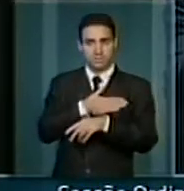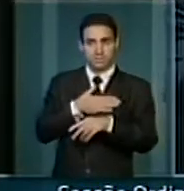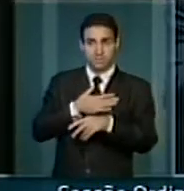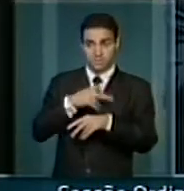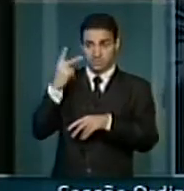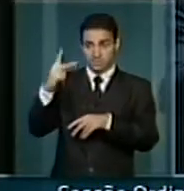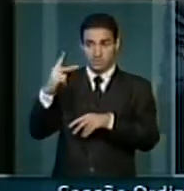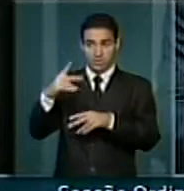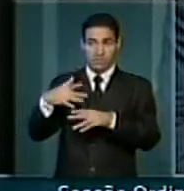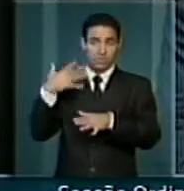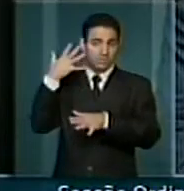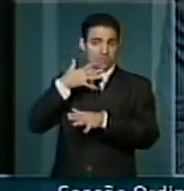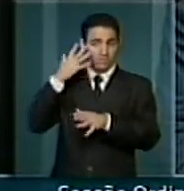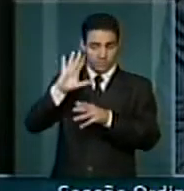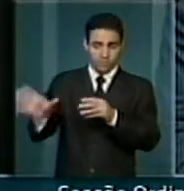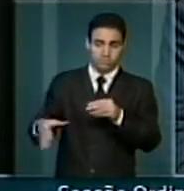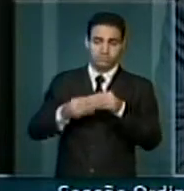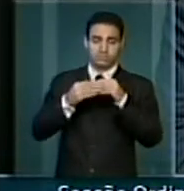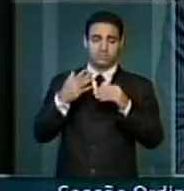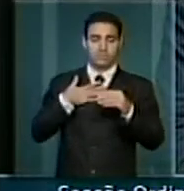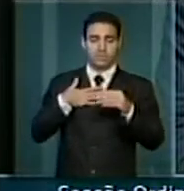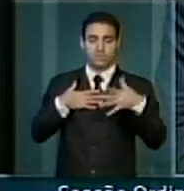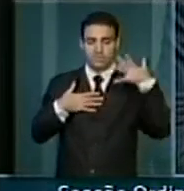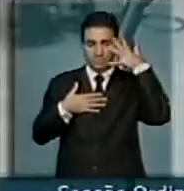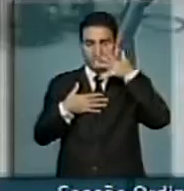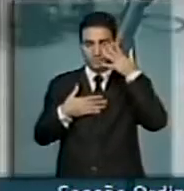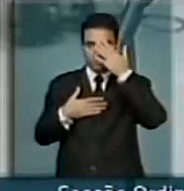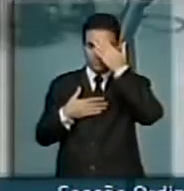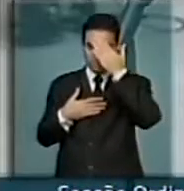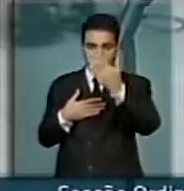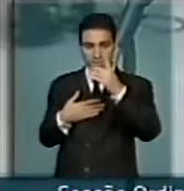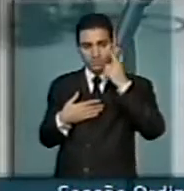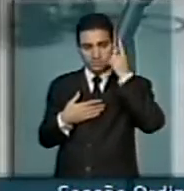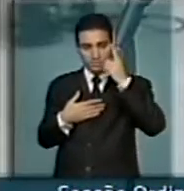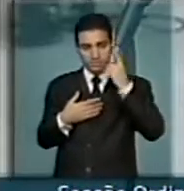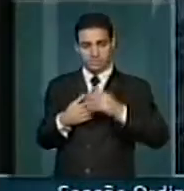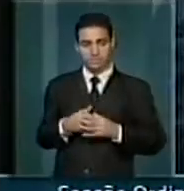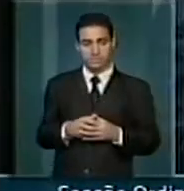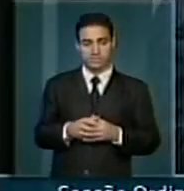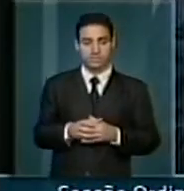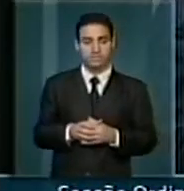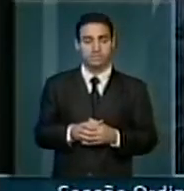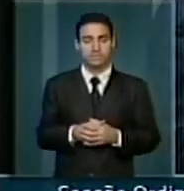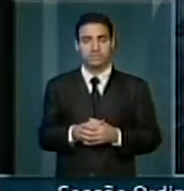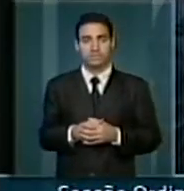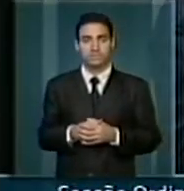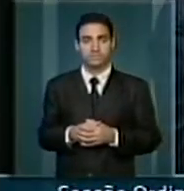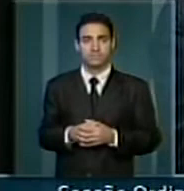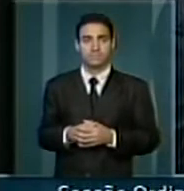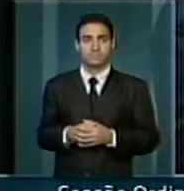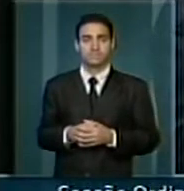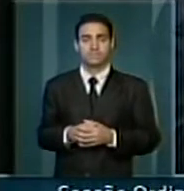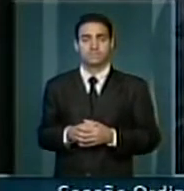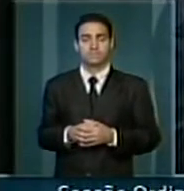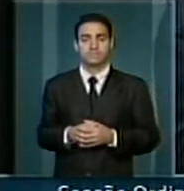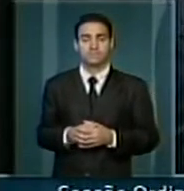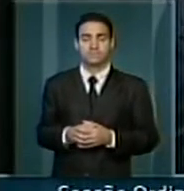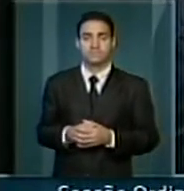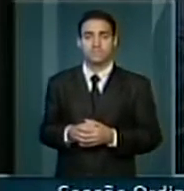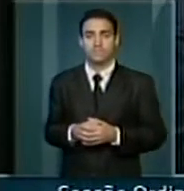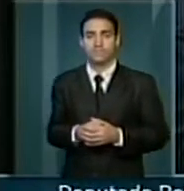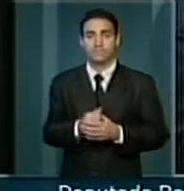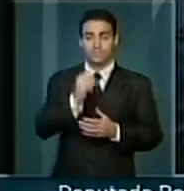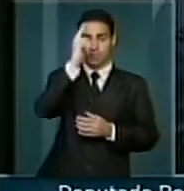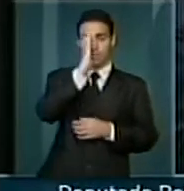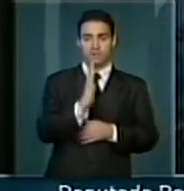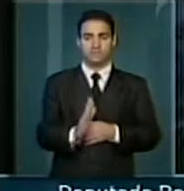incorporo vosso aparte no nosso pronunciamento. Muito obrigado, deputada. Somos, senhor presidente, um país